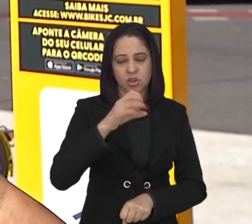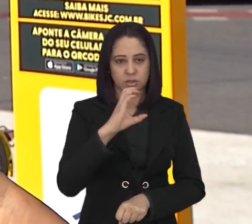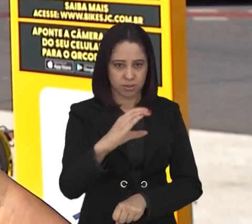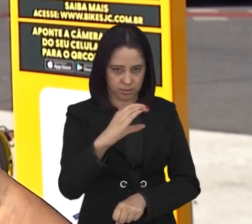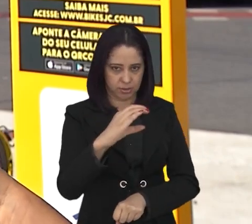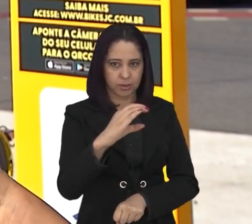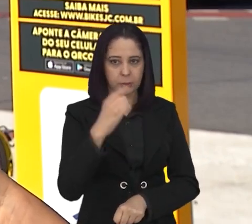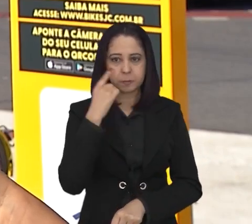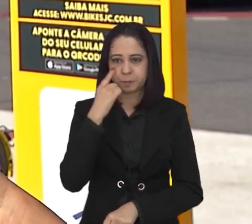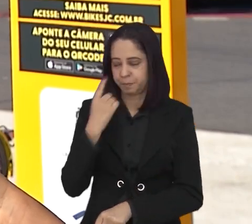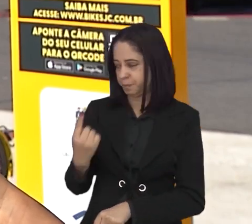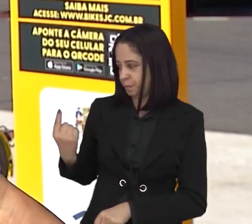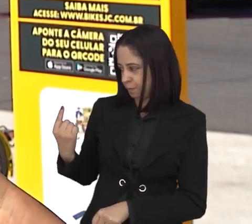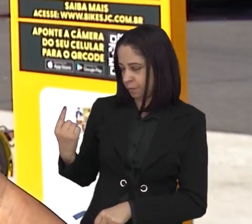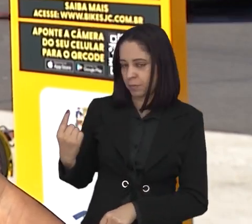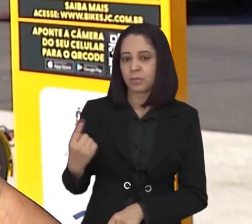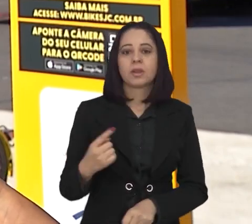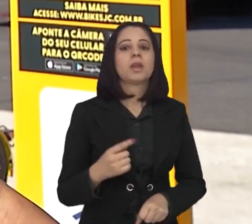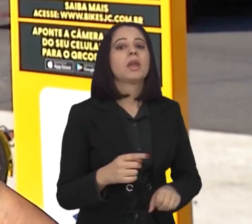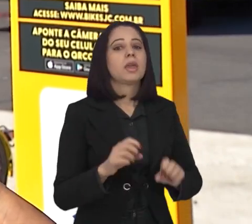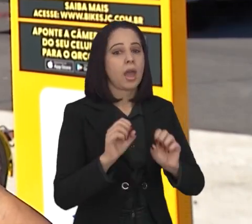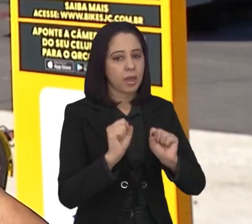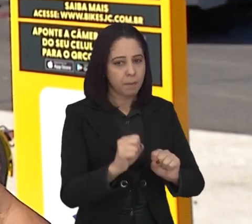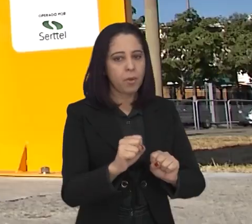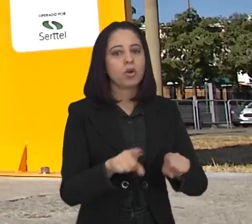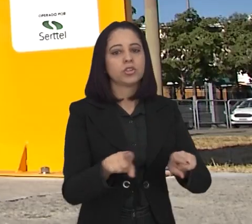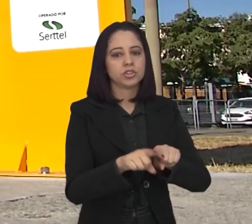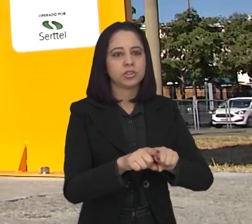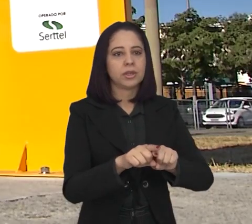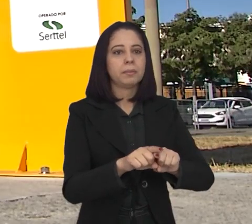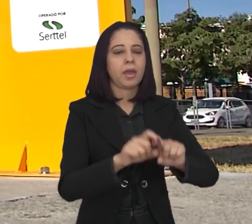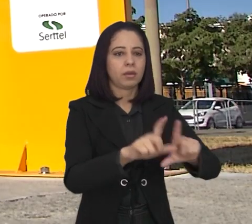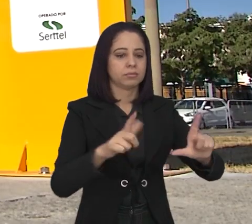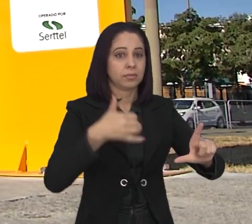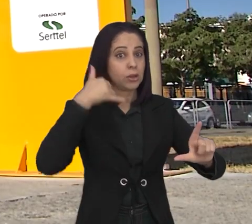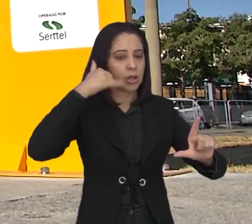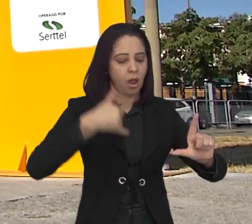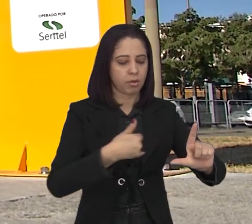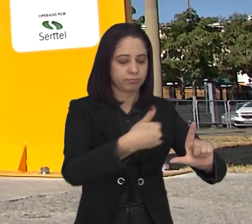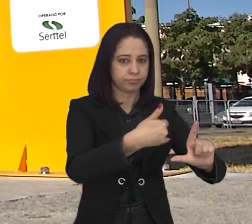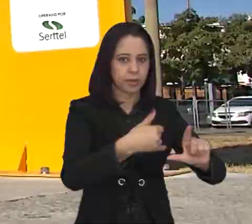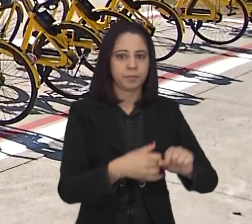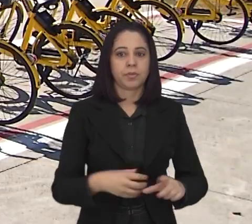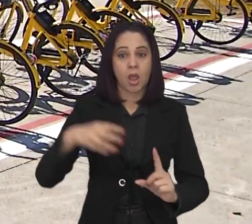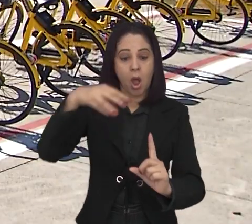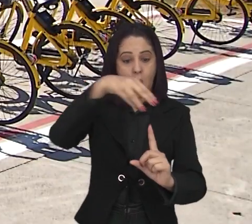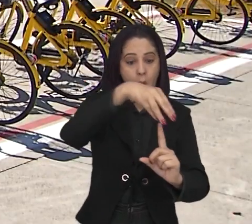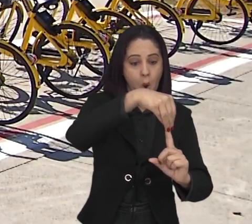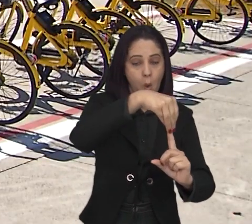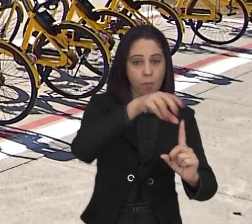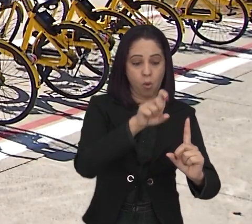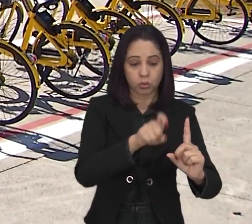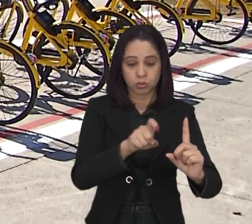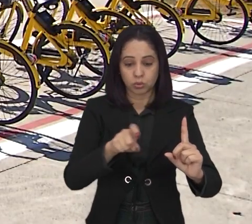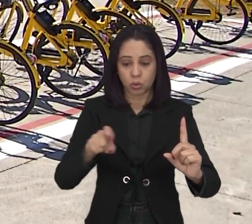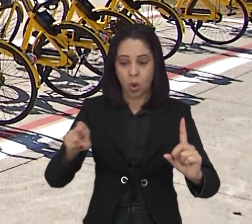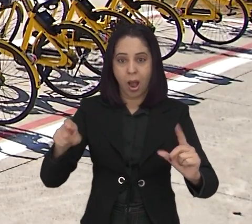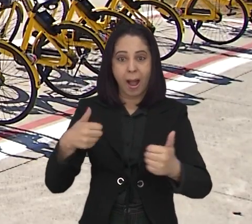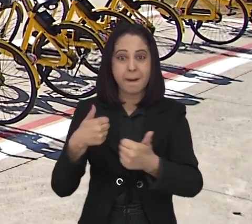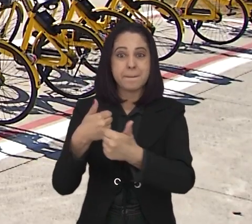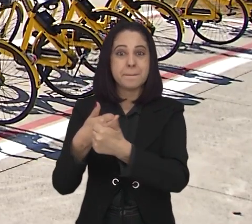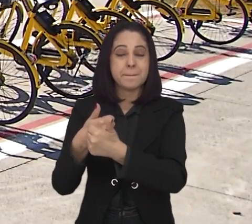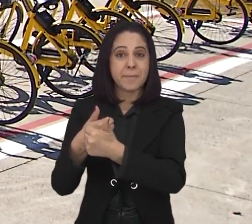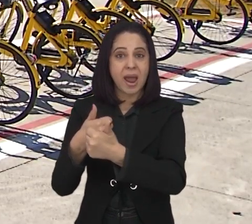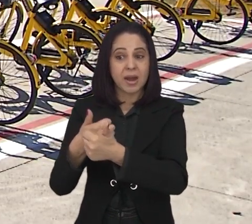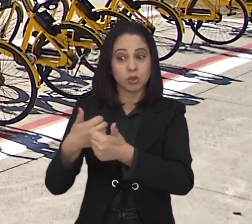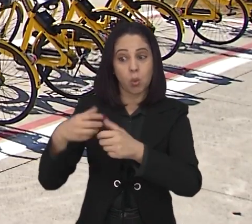fazer o aplicativo e lá ele vai poder fazer as suas compras. As estações estão sendo instaladas próximas aos pontos de